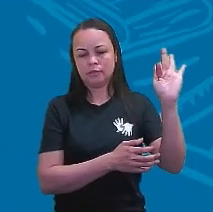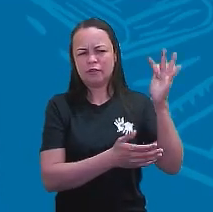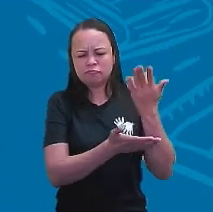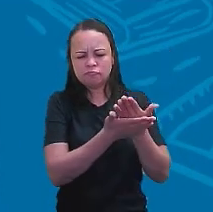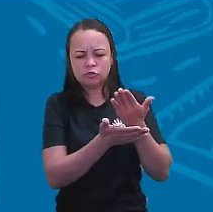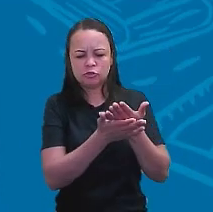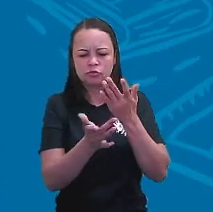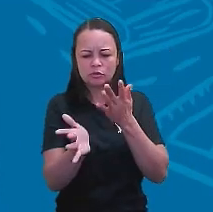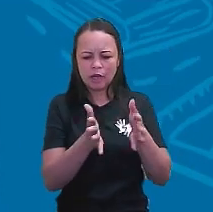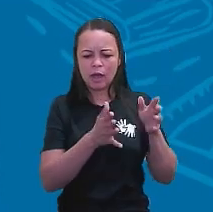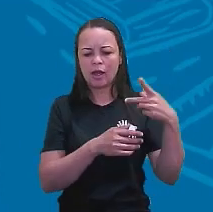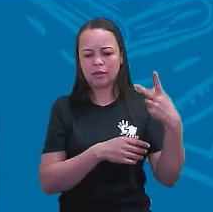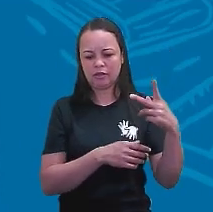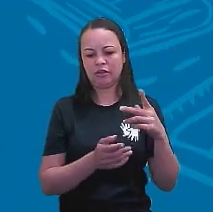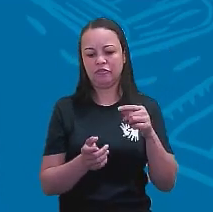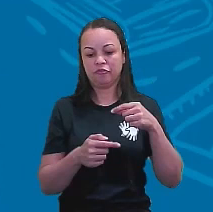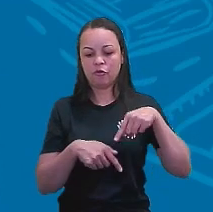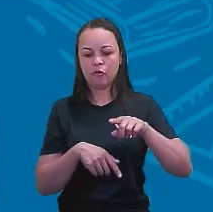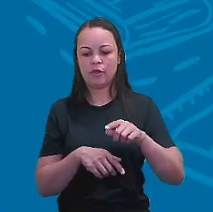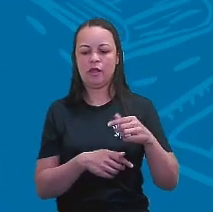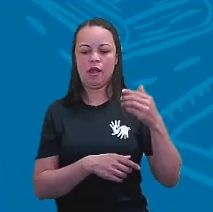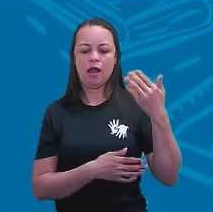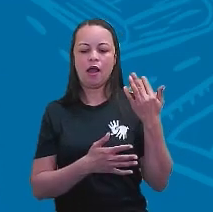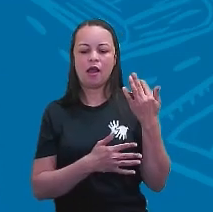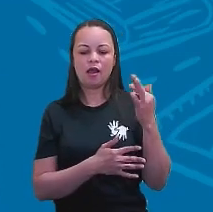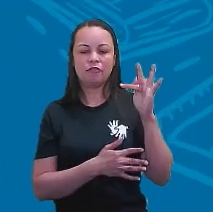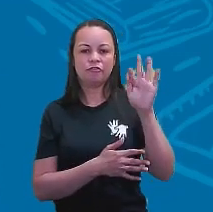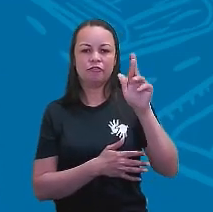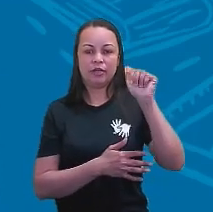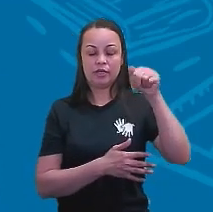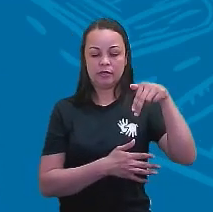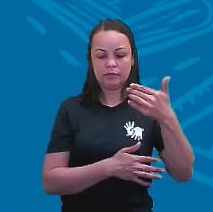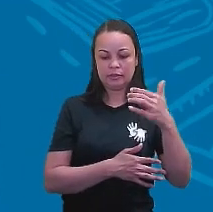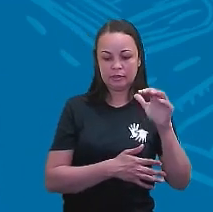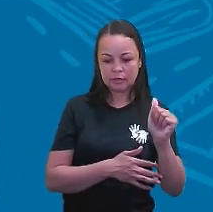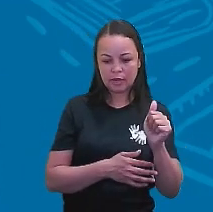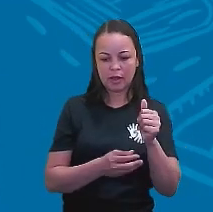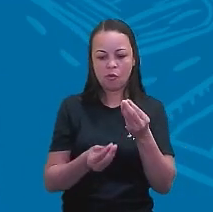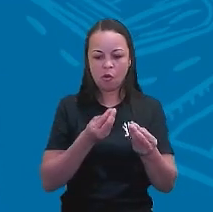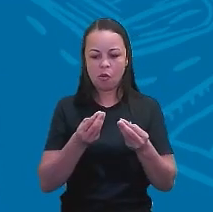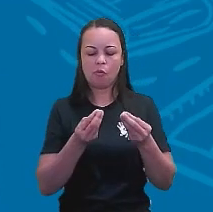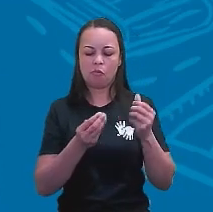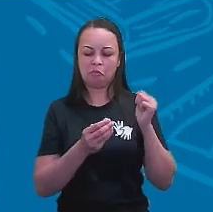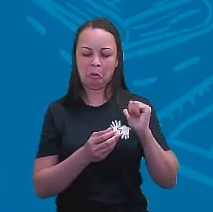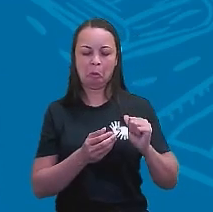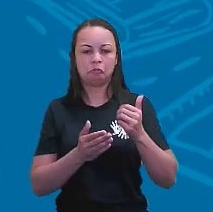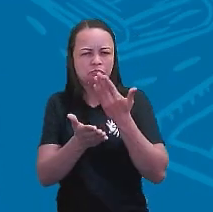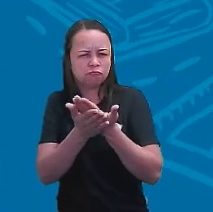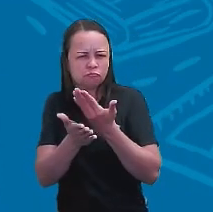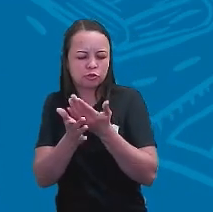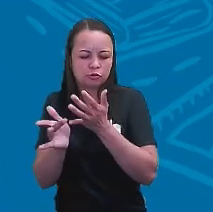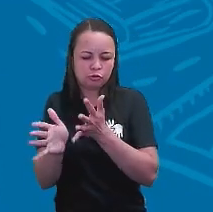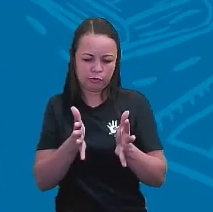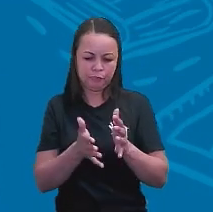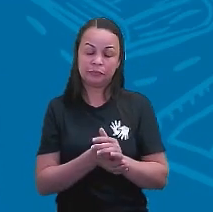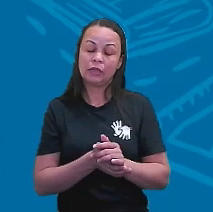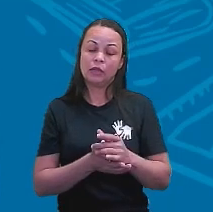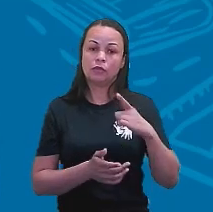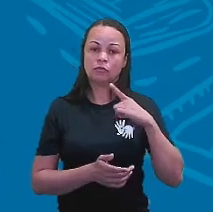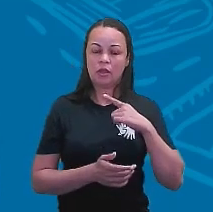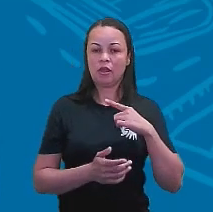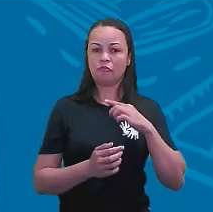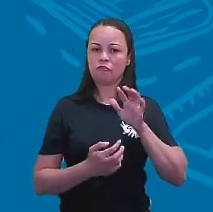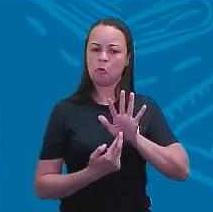tá? A famosa Aliança Francesa. Então a gente tem aí reconhecimento, tá? Tanto aqui no